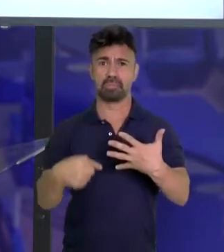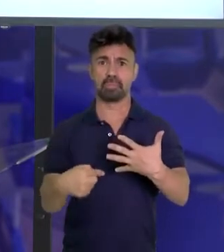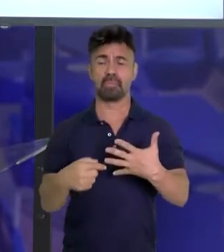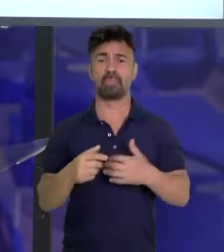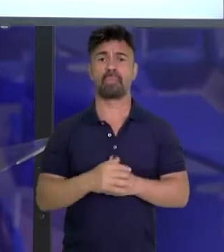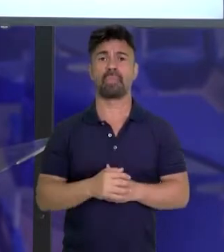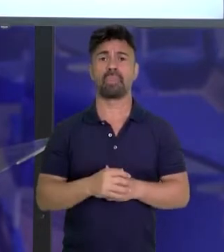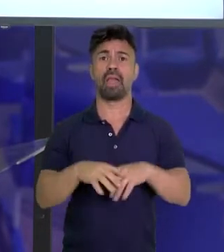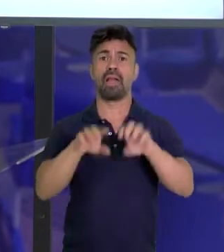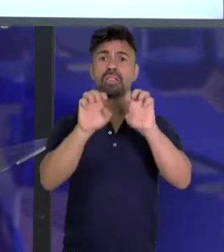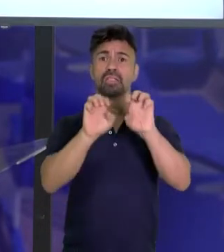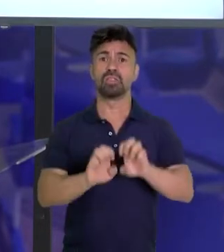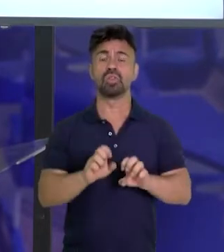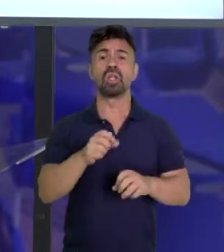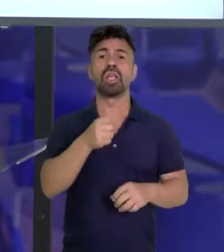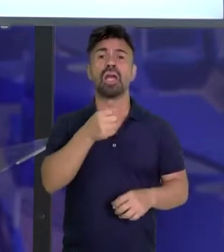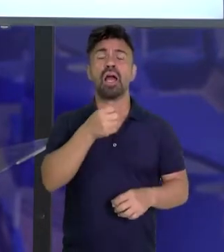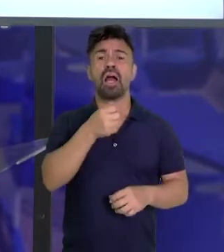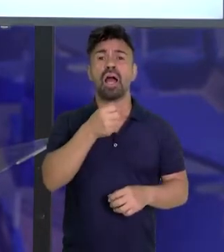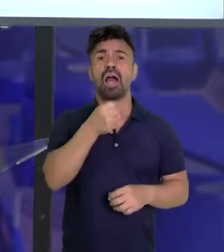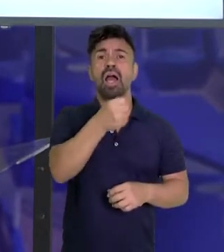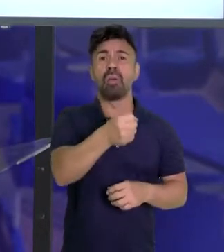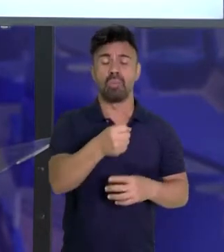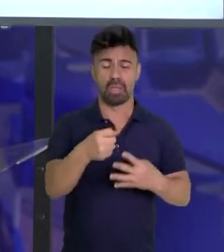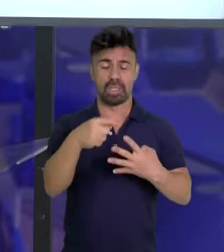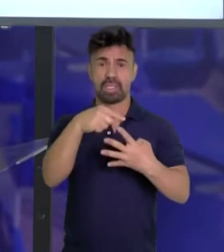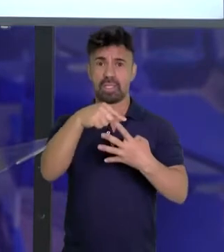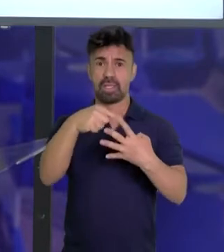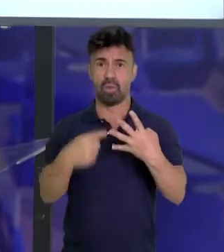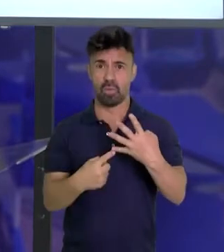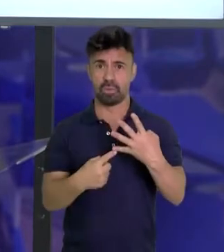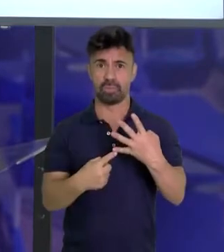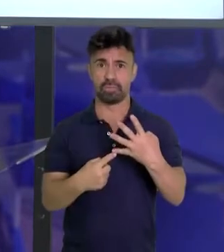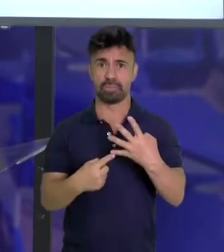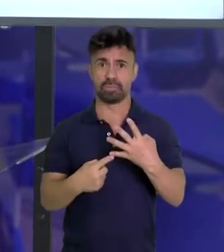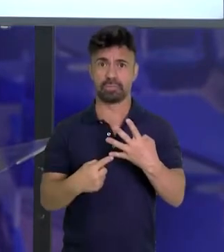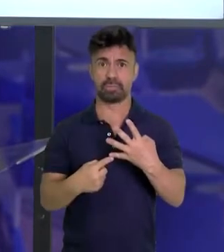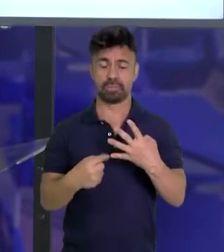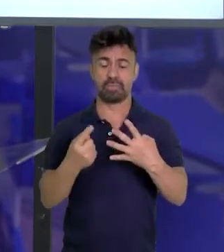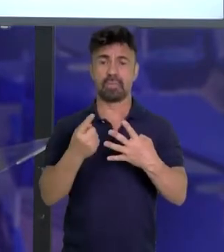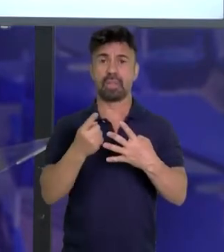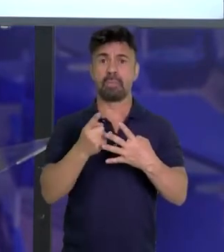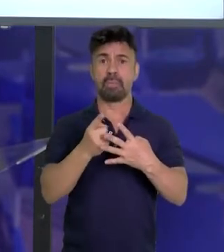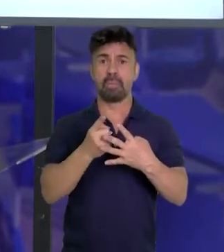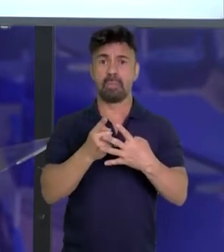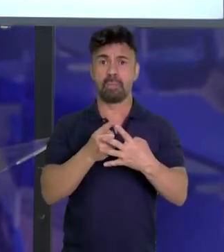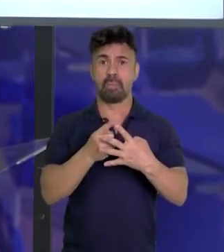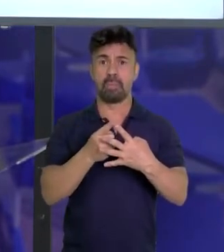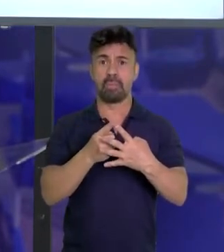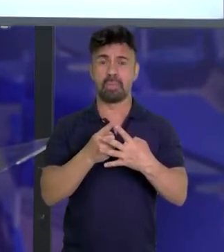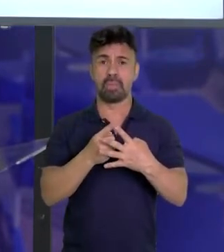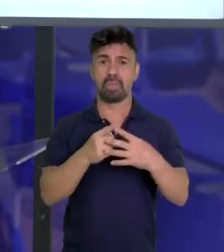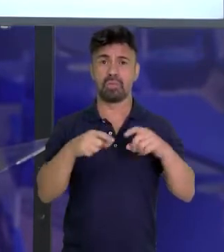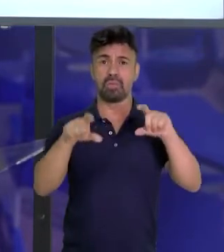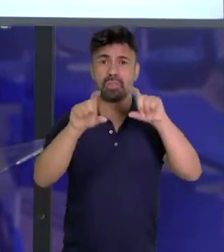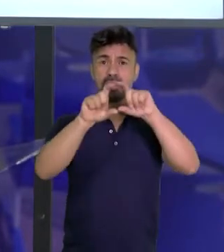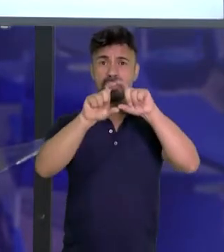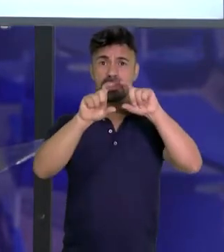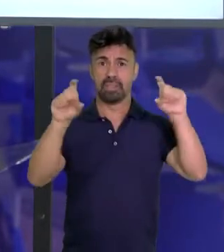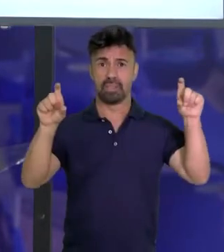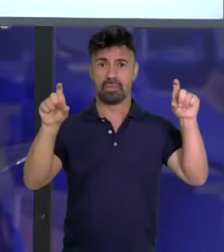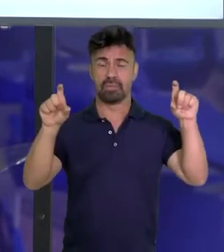A estrutura de uma reportagem é composta de 4 elementos. O primeiro deles se chama título